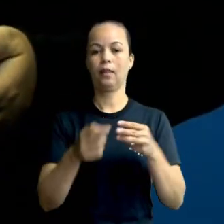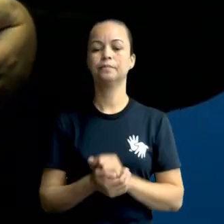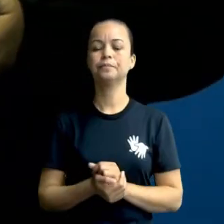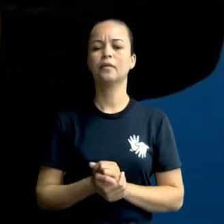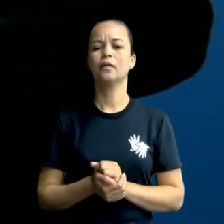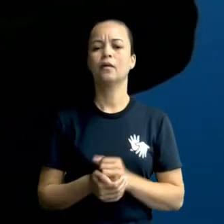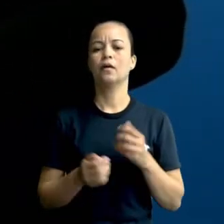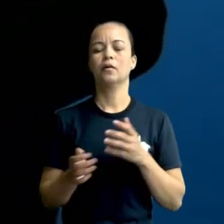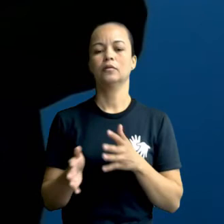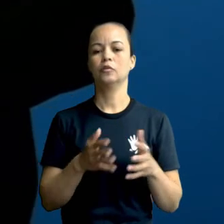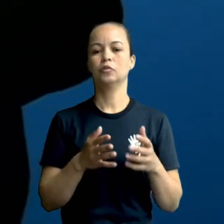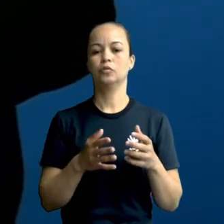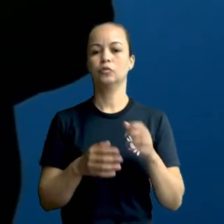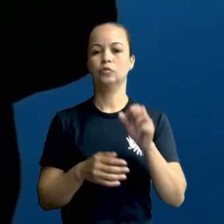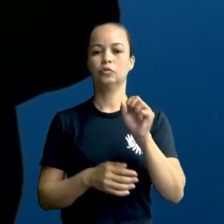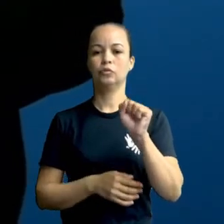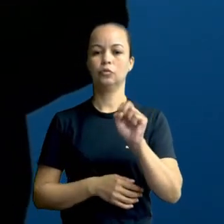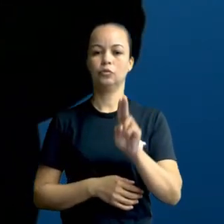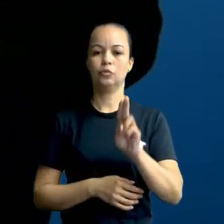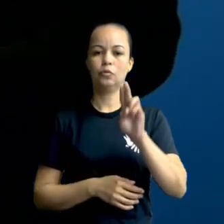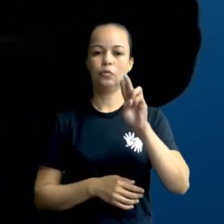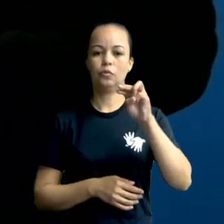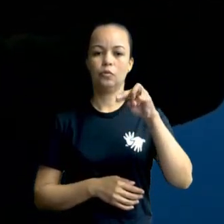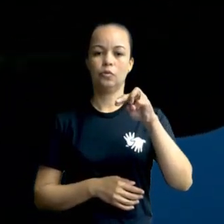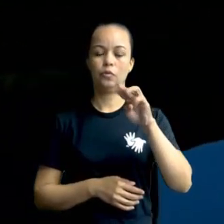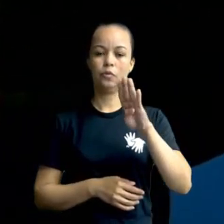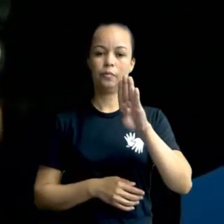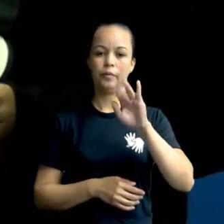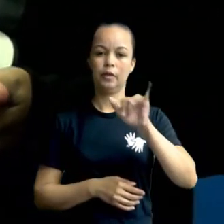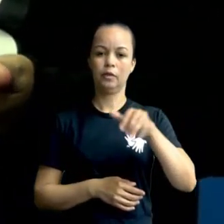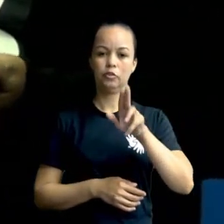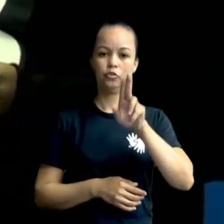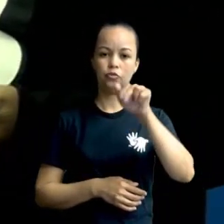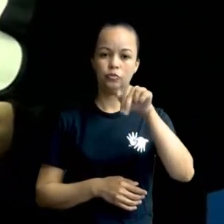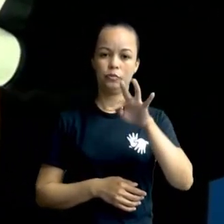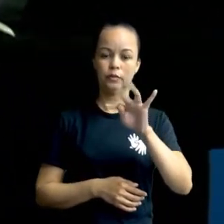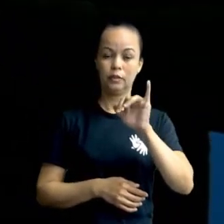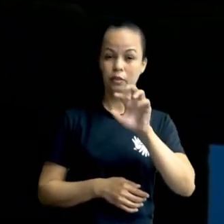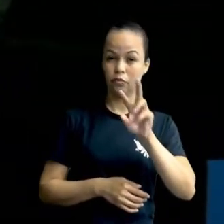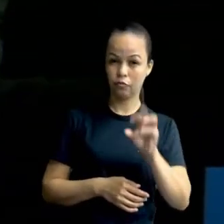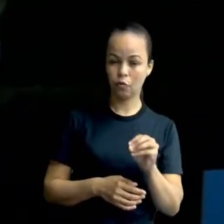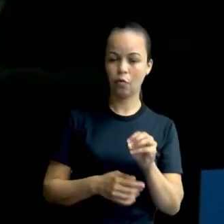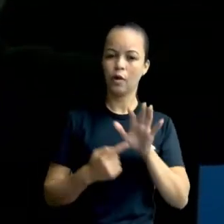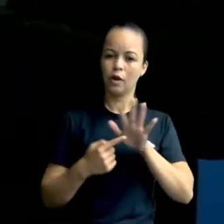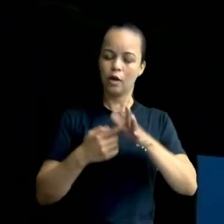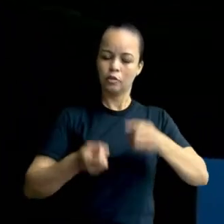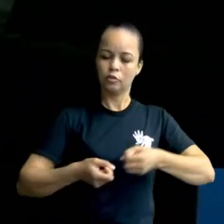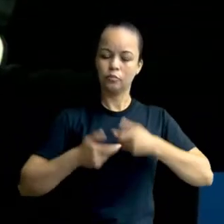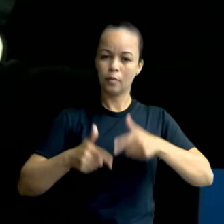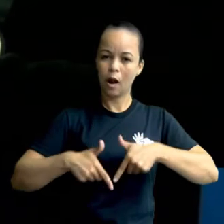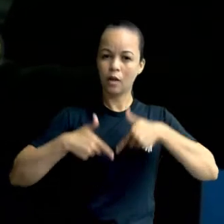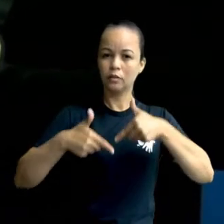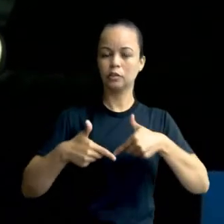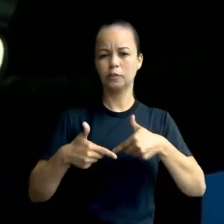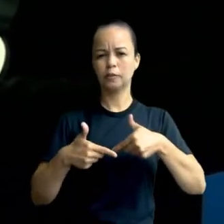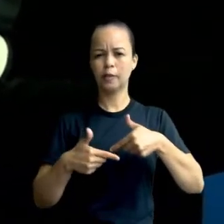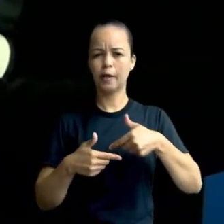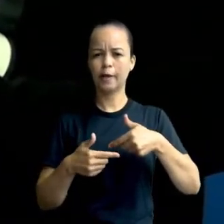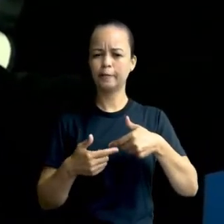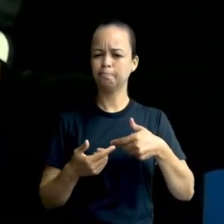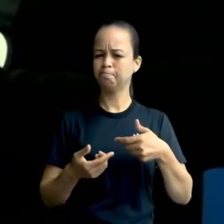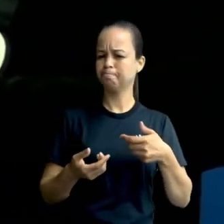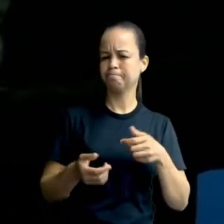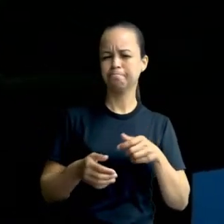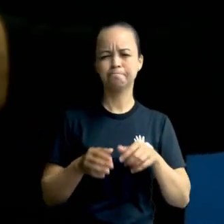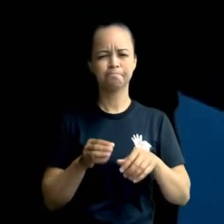Presente. O presente do subjuntivo exprime uma ação na atualidade que é incerta ou